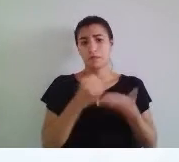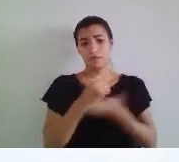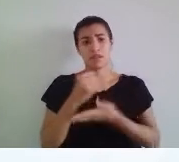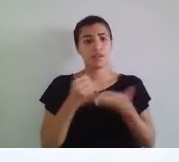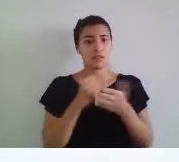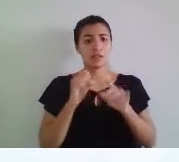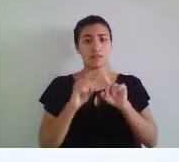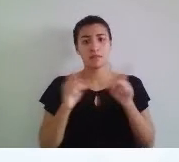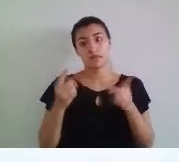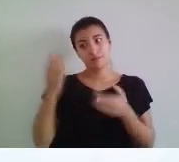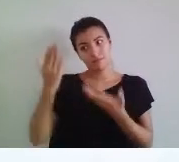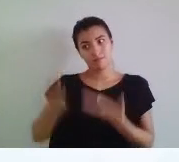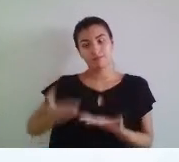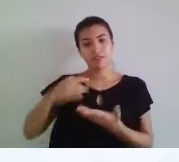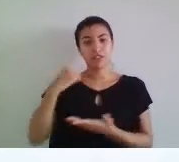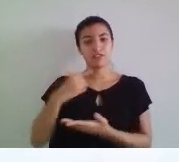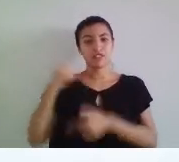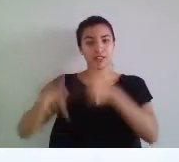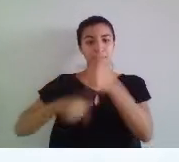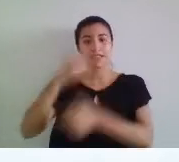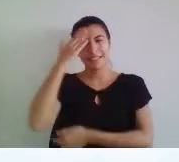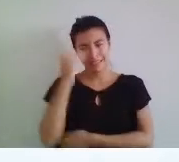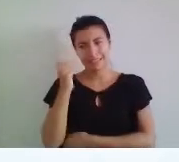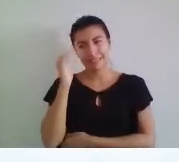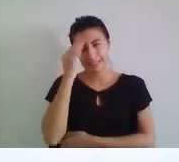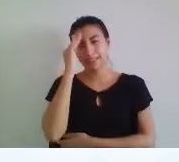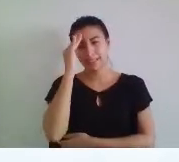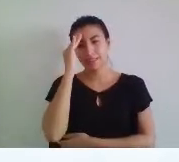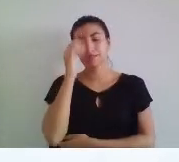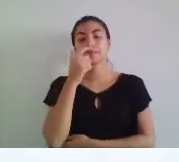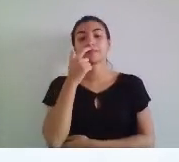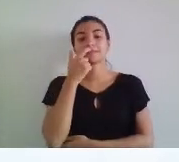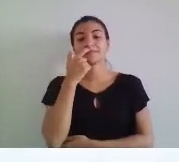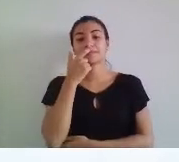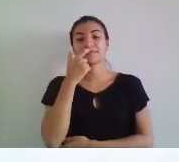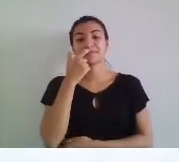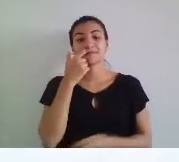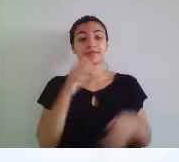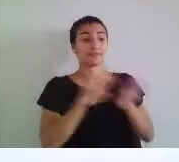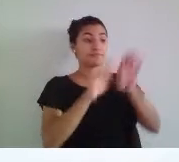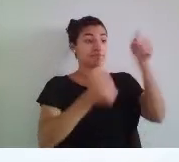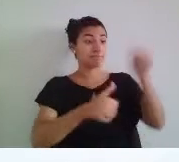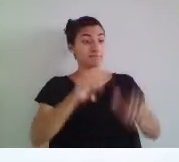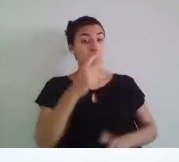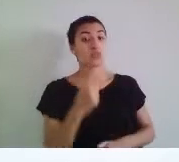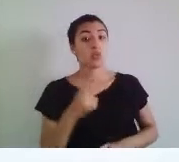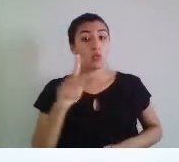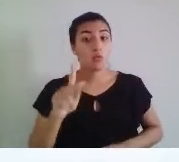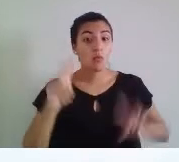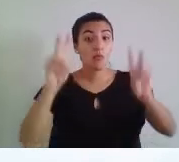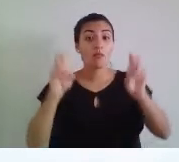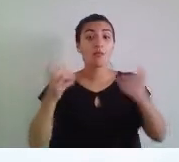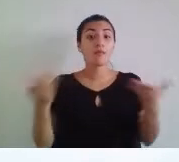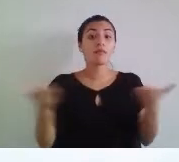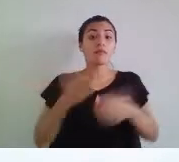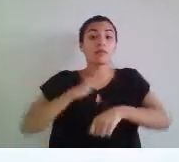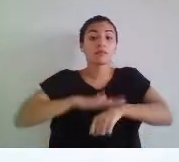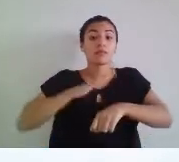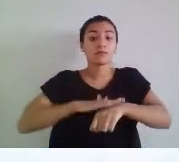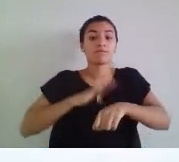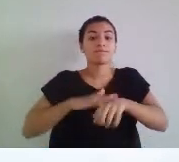como advogada trabalhista, está entendendo o que eu estou te passando. E eu queria uma análise sua sobre esse momento de